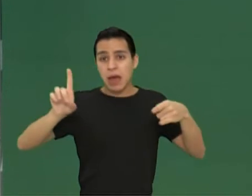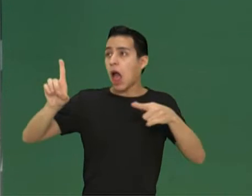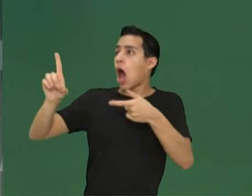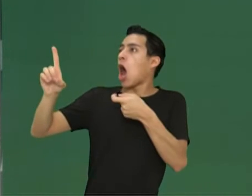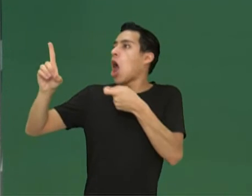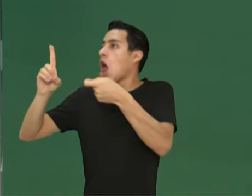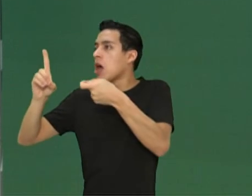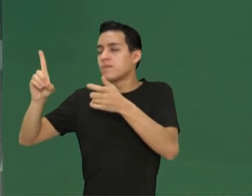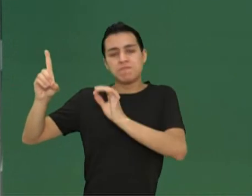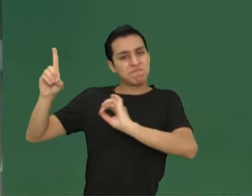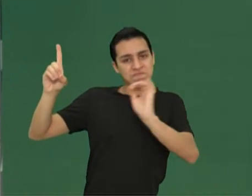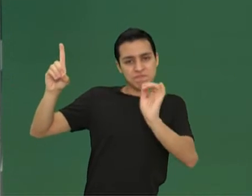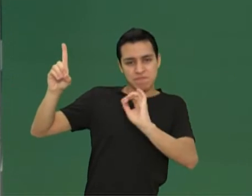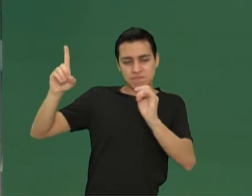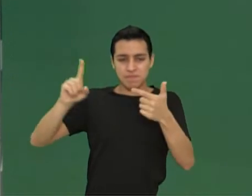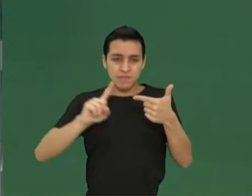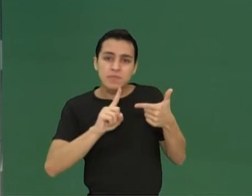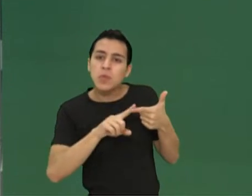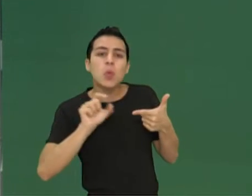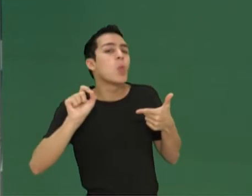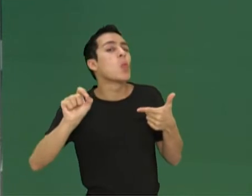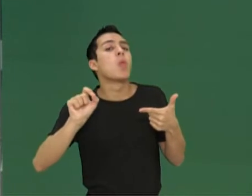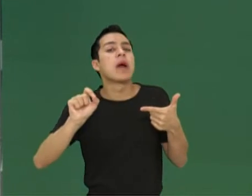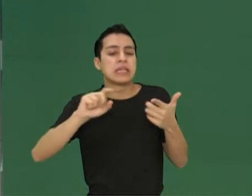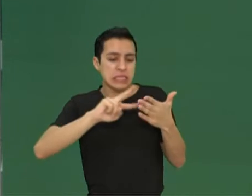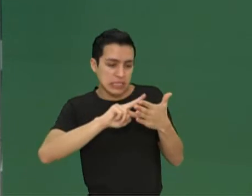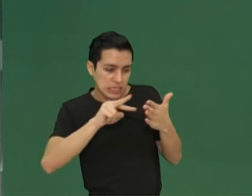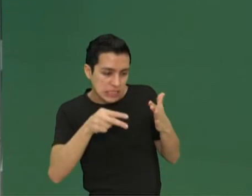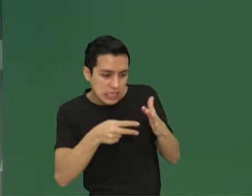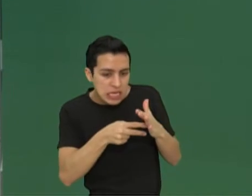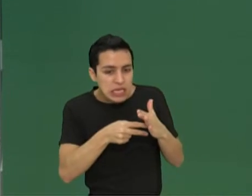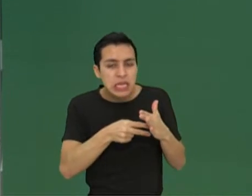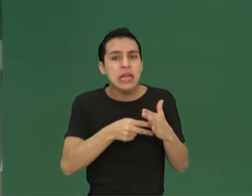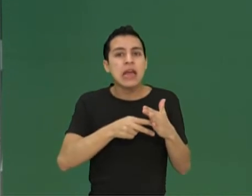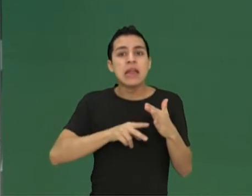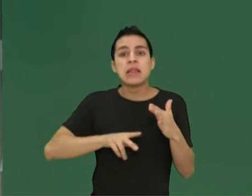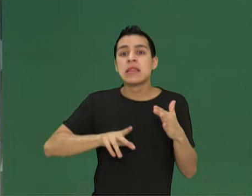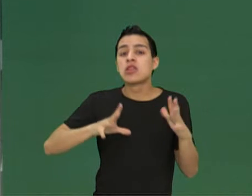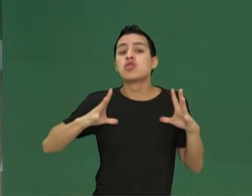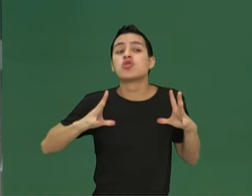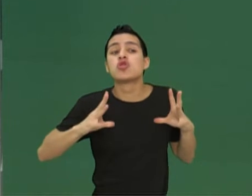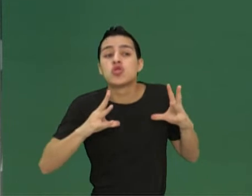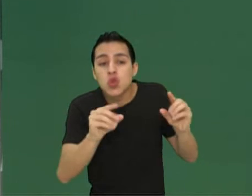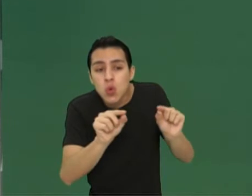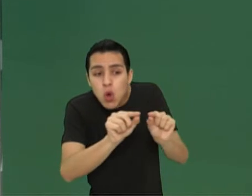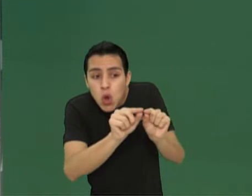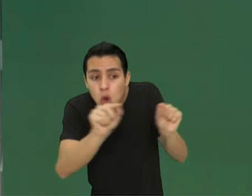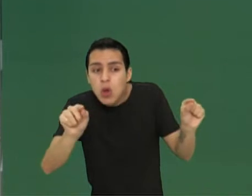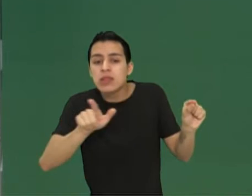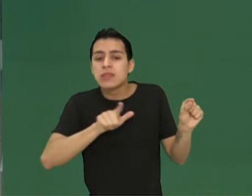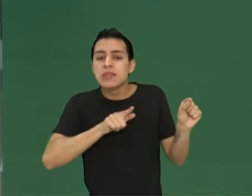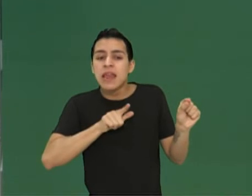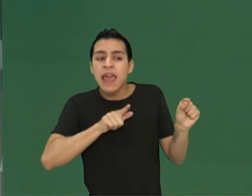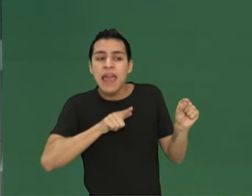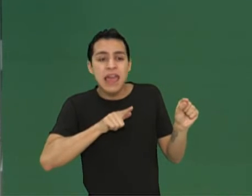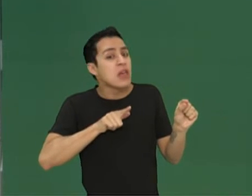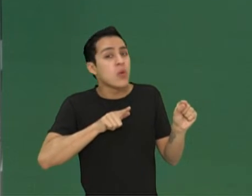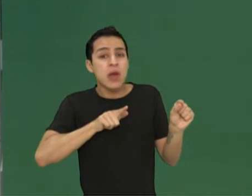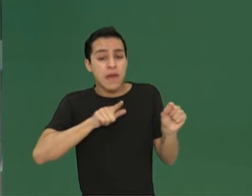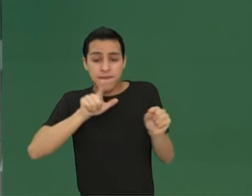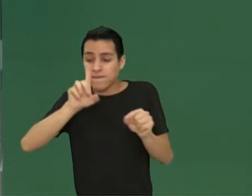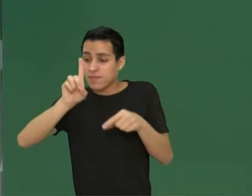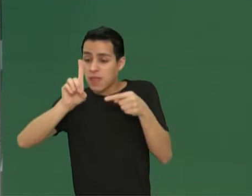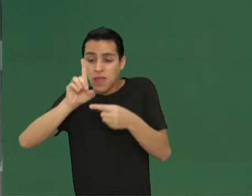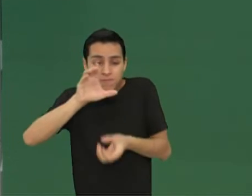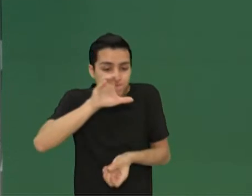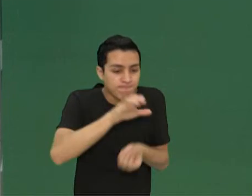é movido. Tá? Segundo, seria a causa eficiente. Tudo que existe tem uma causa, foi causado por